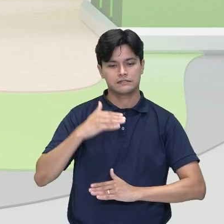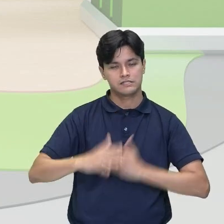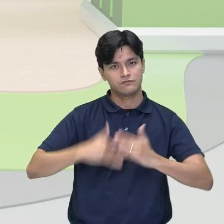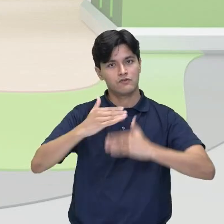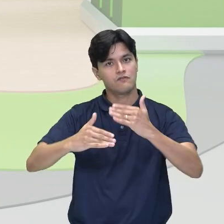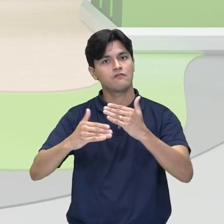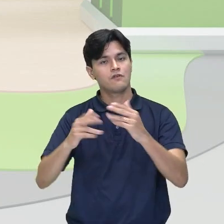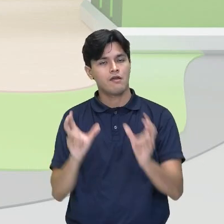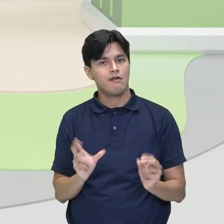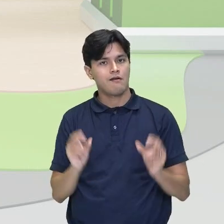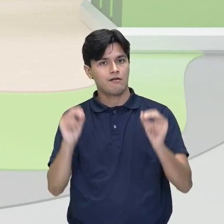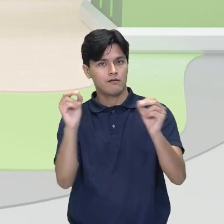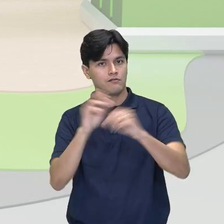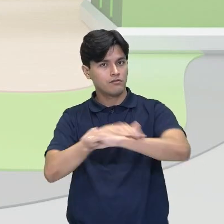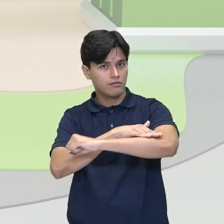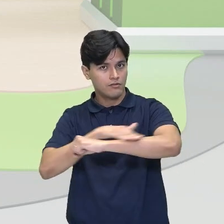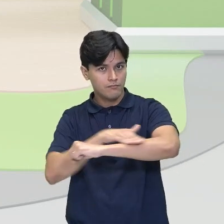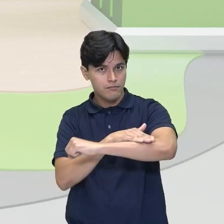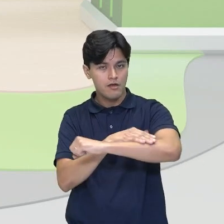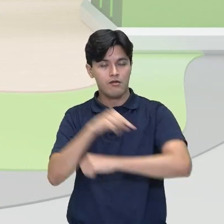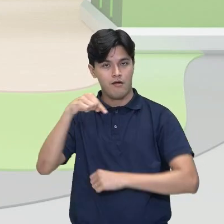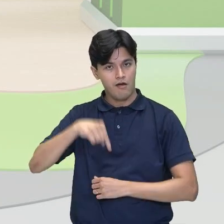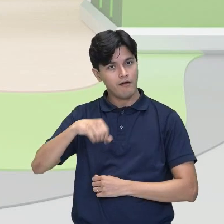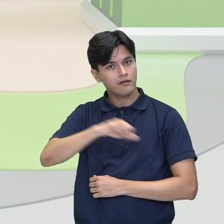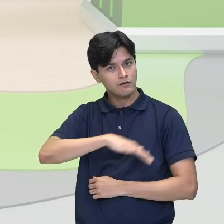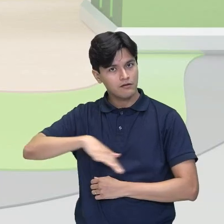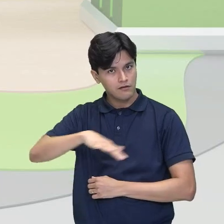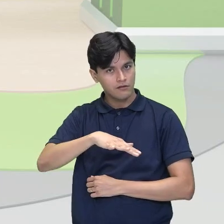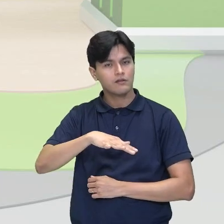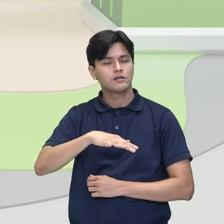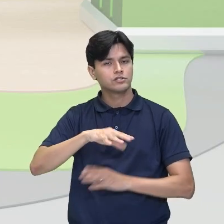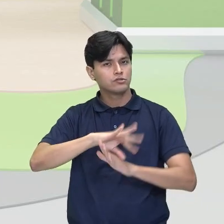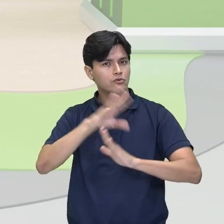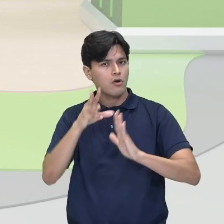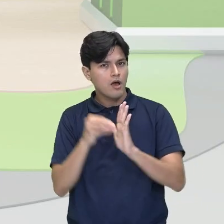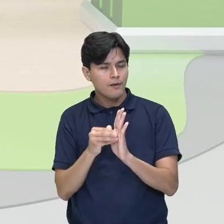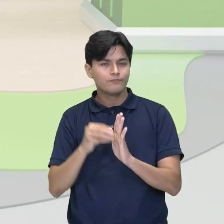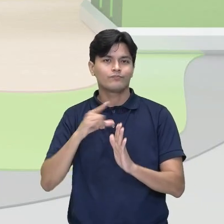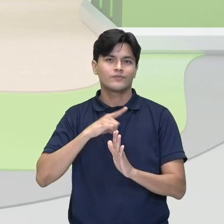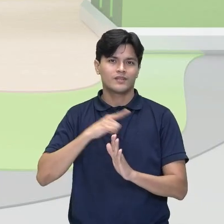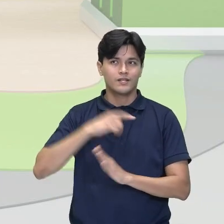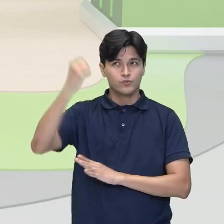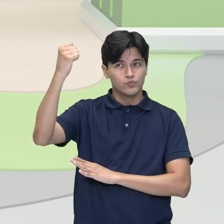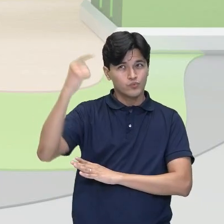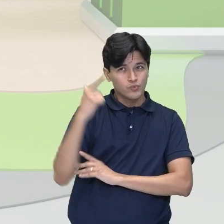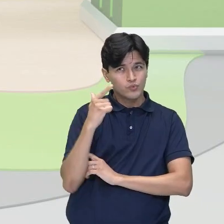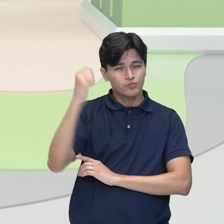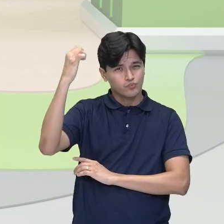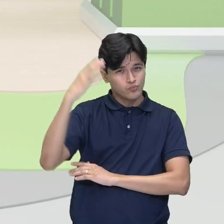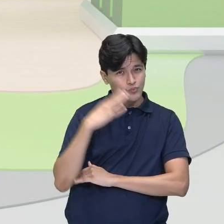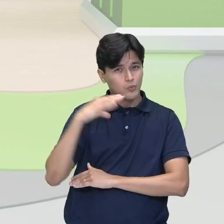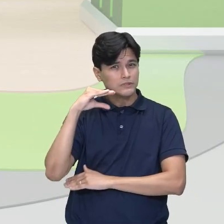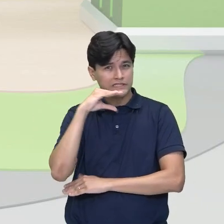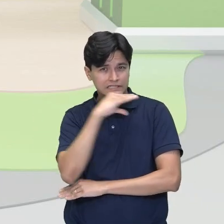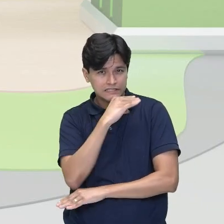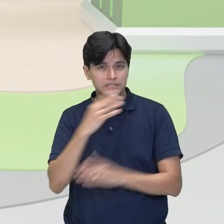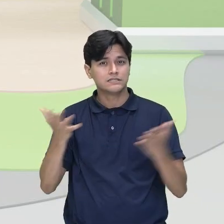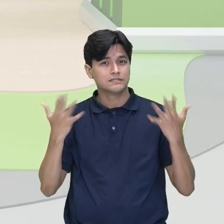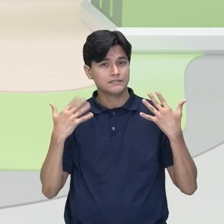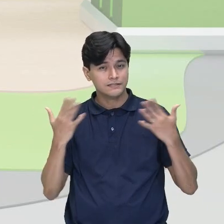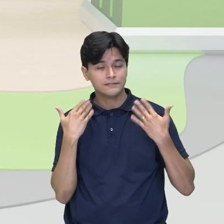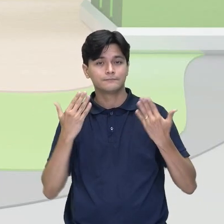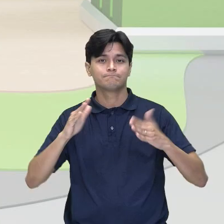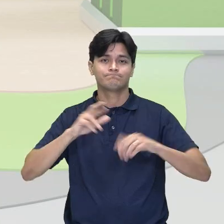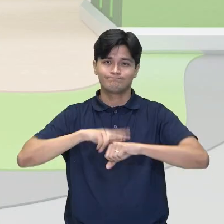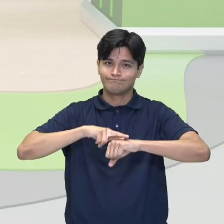região, nós estamos, né, bem expostos a essa radiação. E muitas vezes, nós, por ser